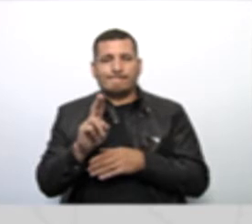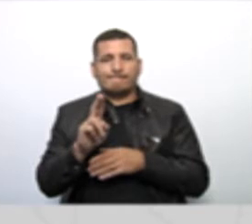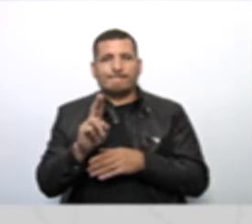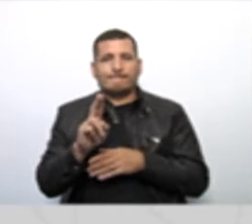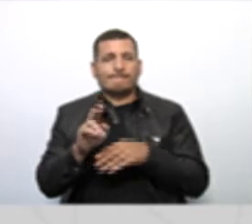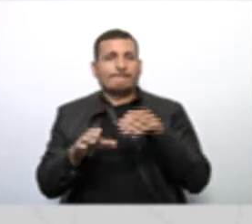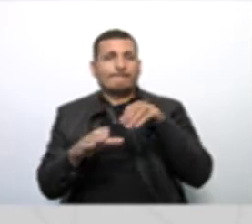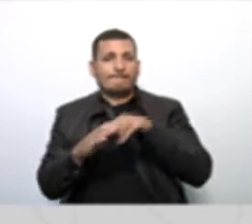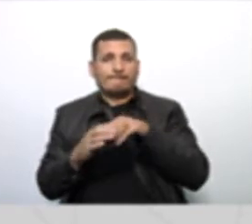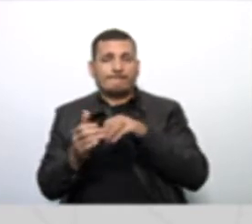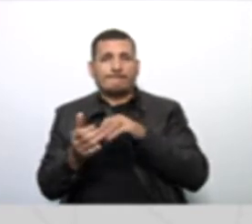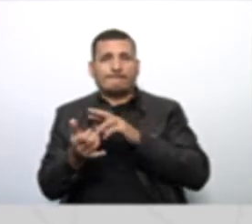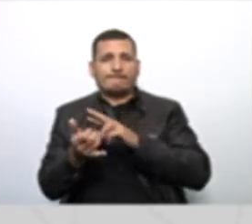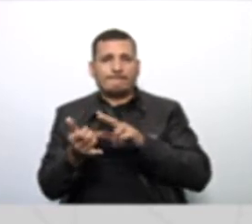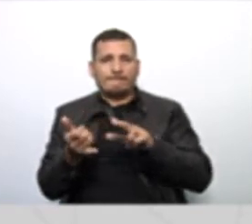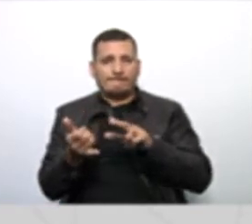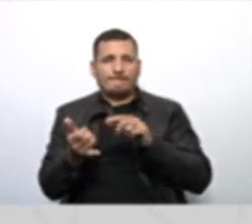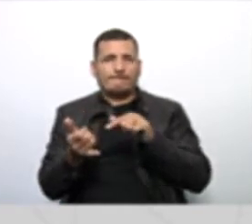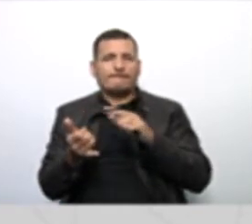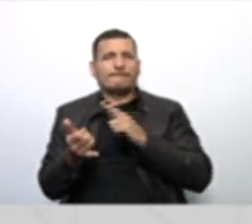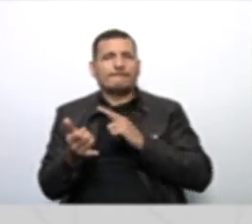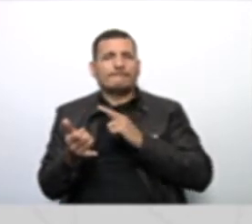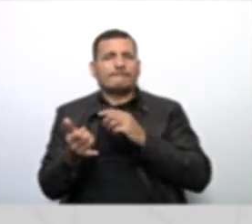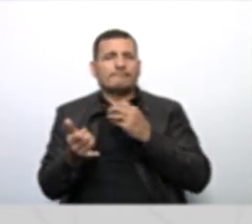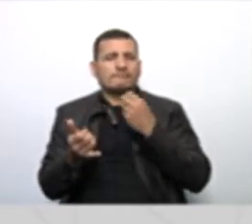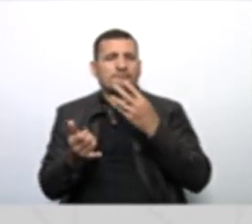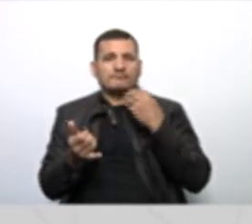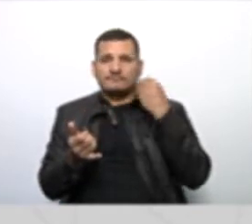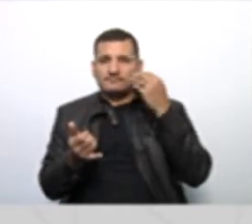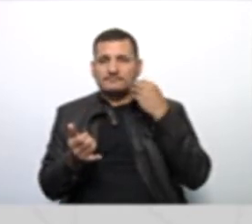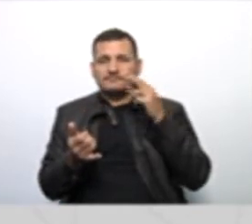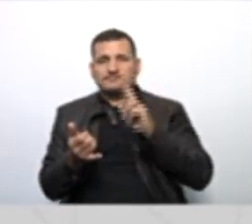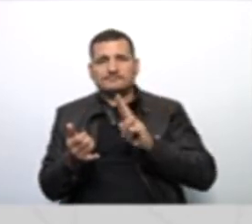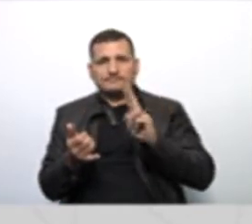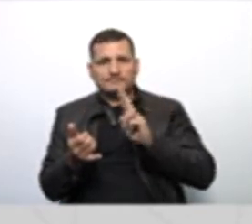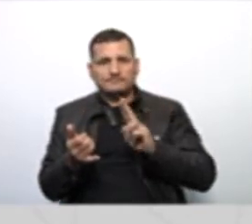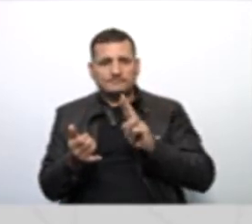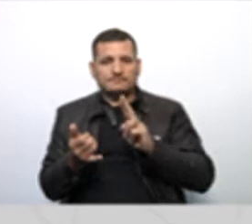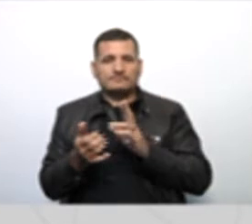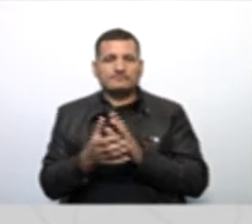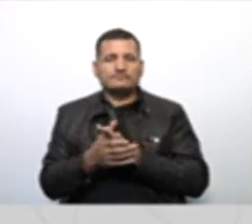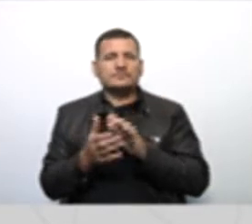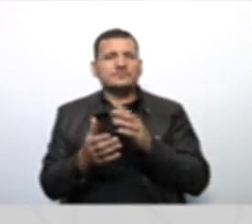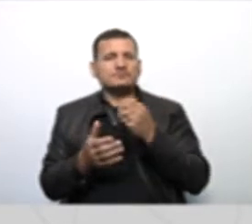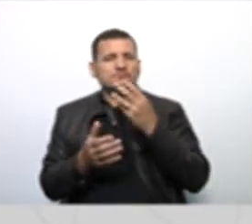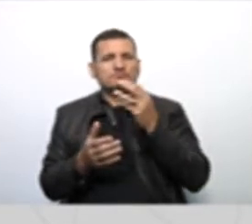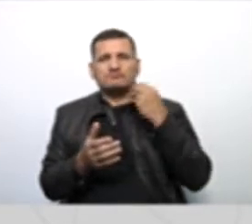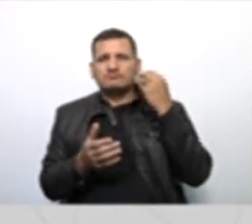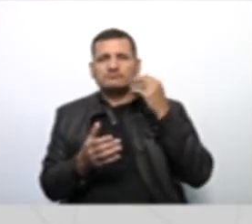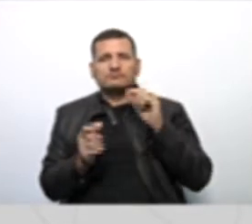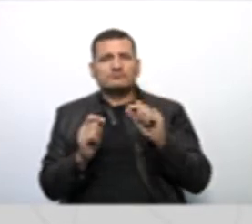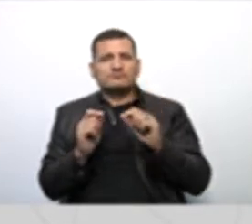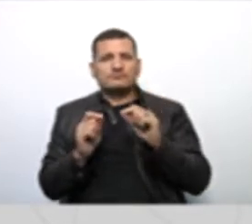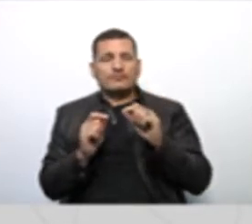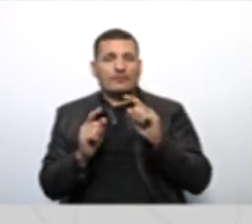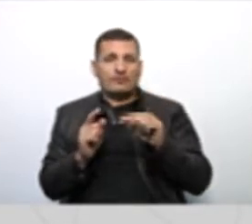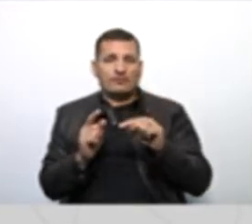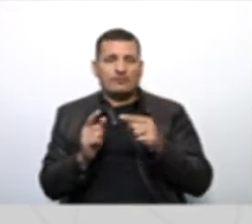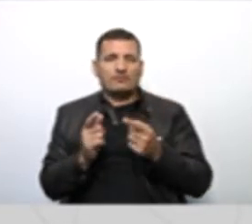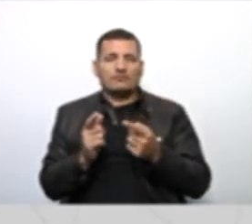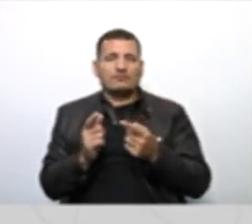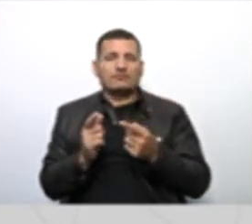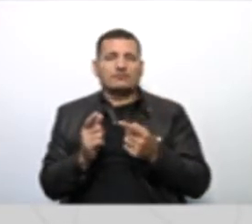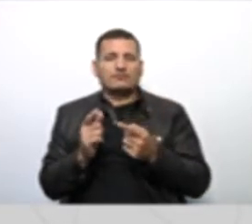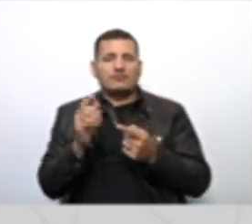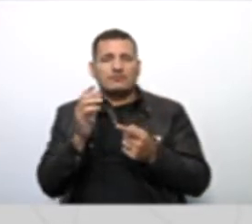utilizado para o dispositivo mobile oferece uma boa experiência ao usuário. Como eu me refiro a essa boa experiência ao usuário, eu estou me referindo